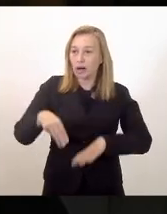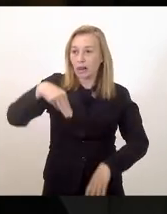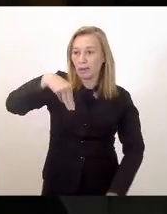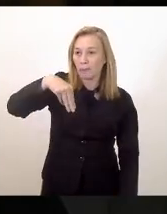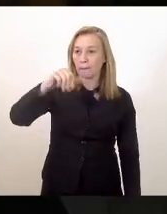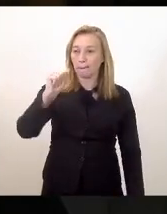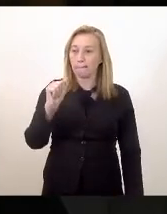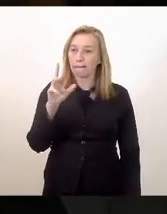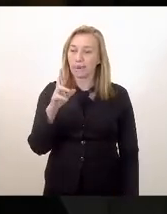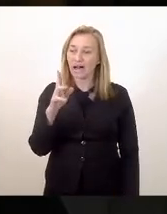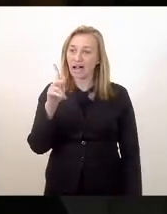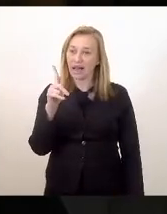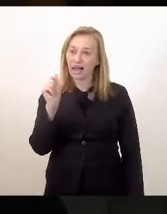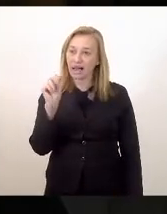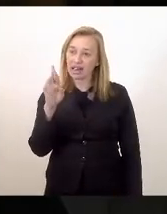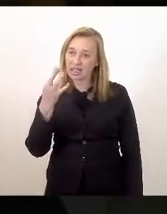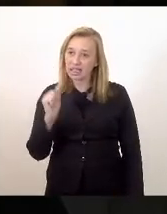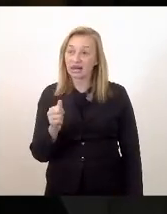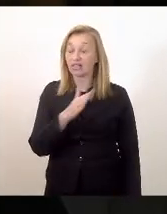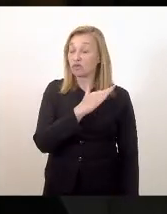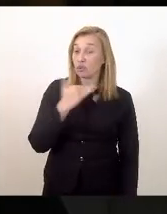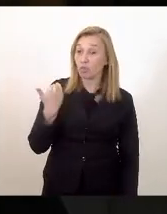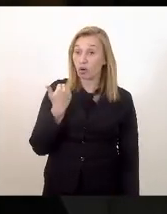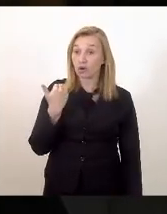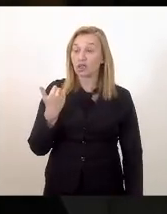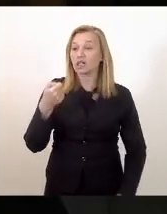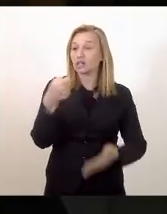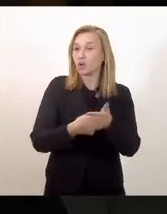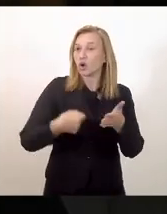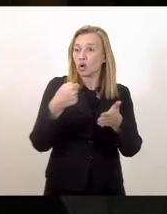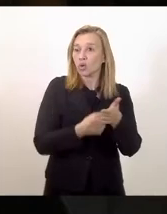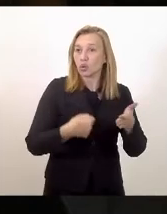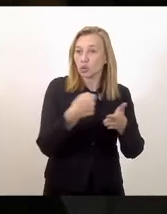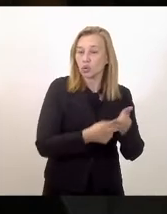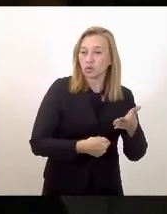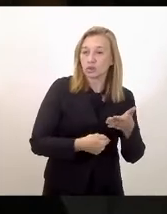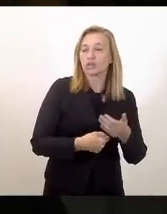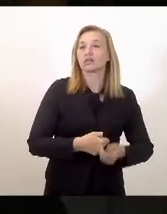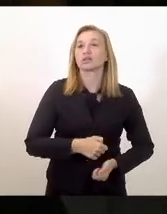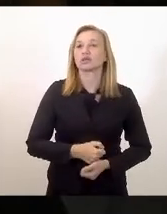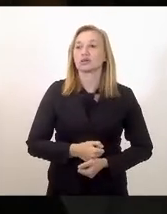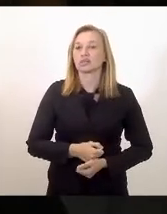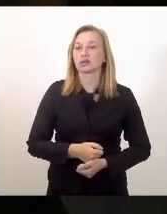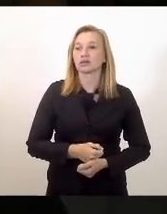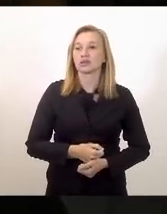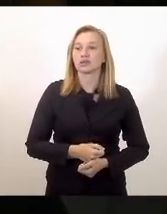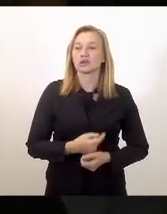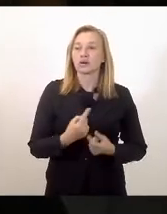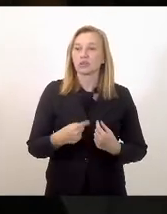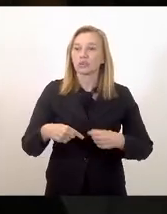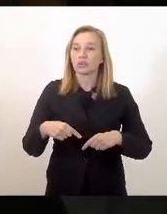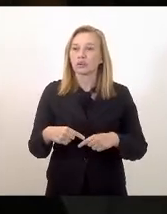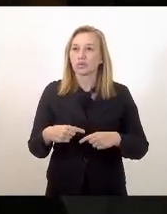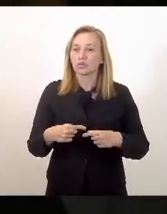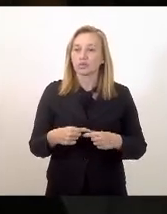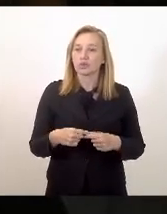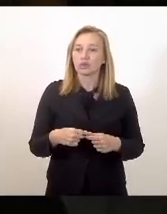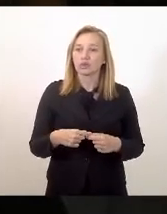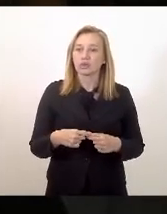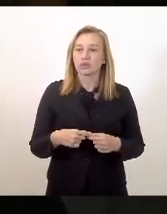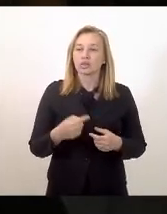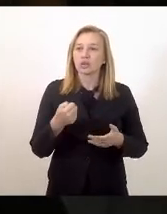2000. Ela que foi assassinada por sua luta, por sua determinação, por seu combate